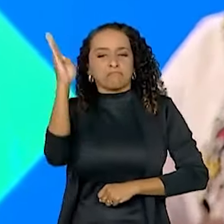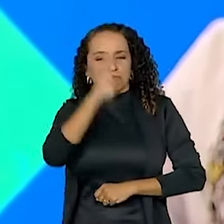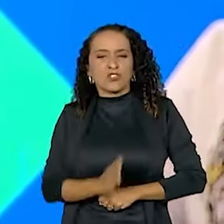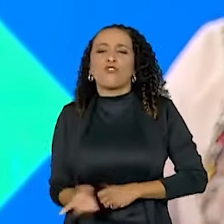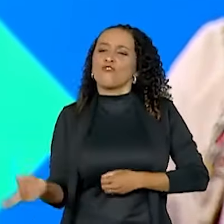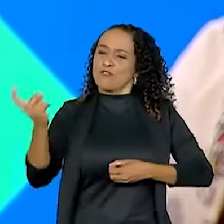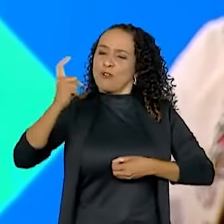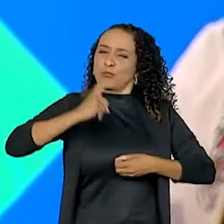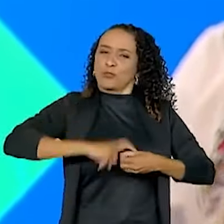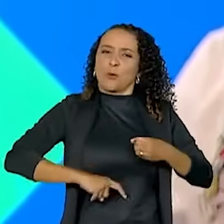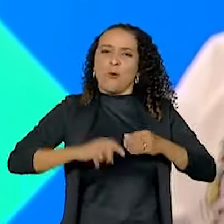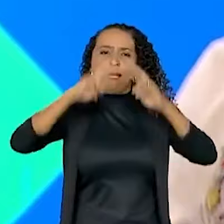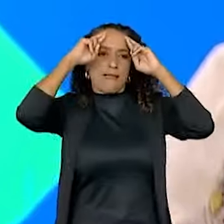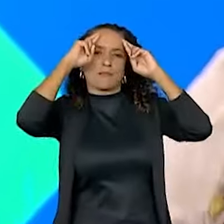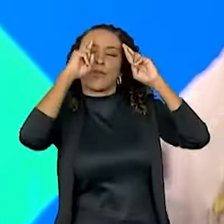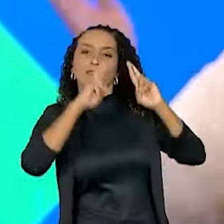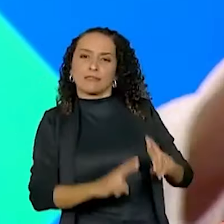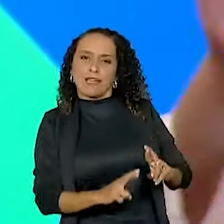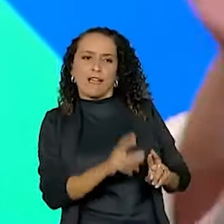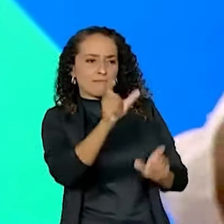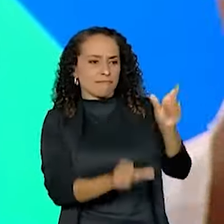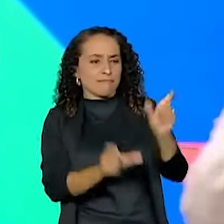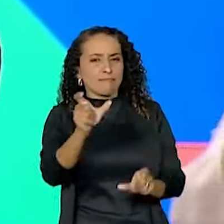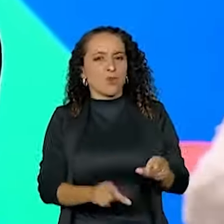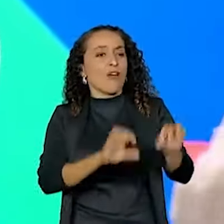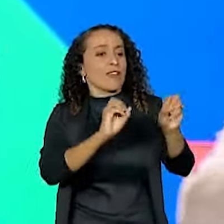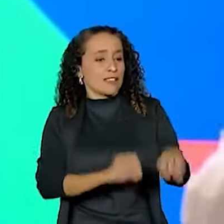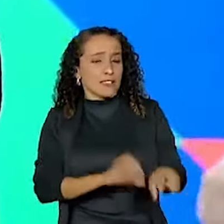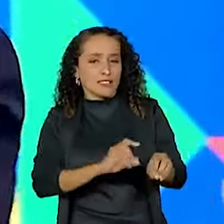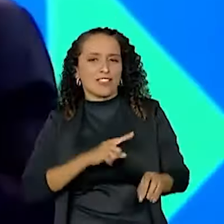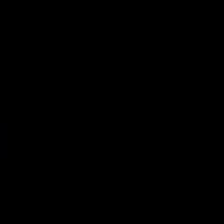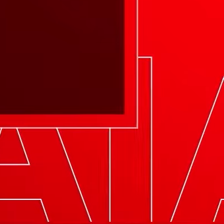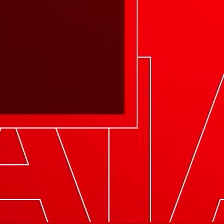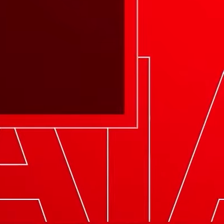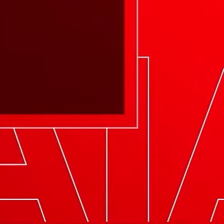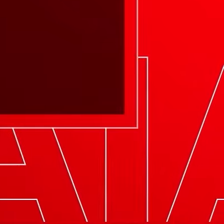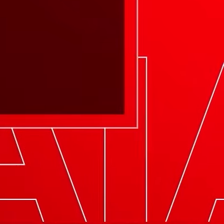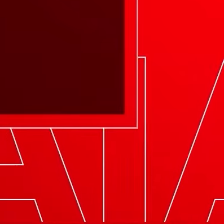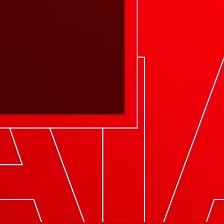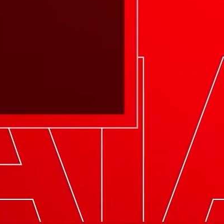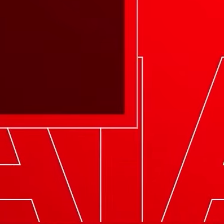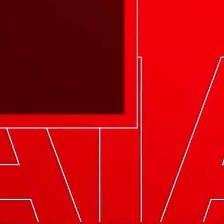país voltou a respeitar aqueles que ensinam os nossos filhos.